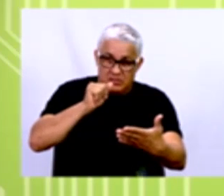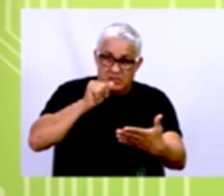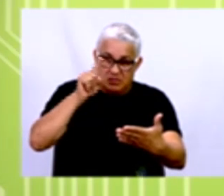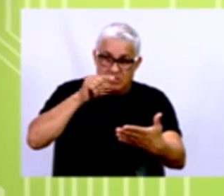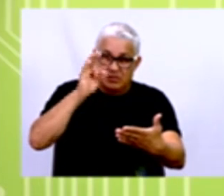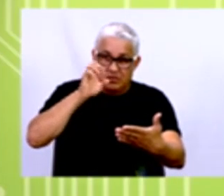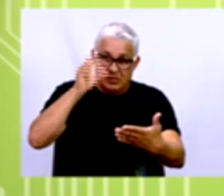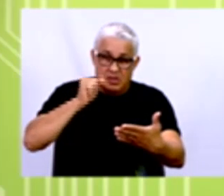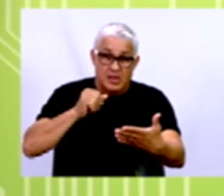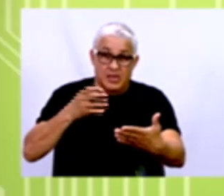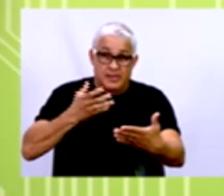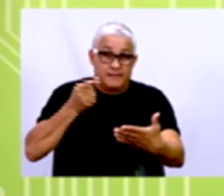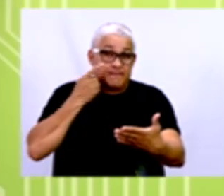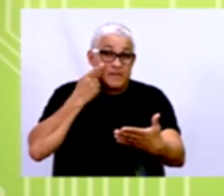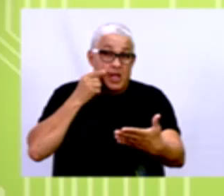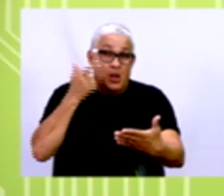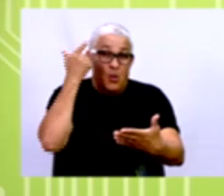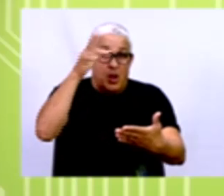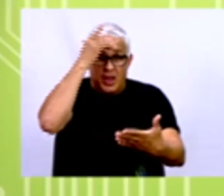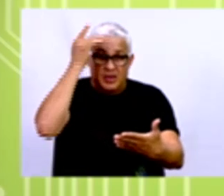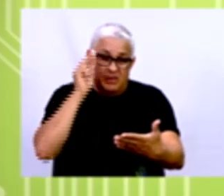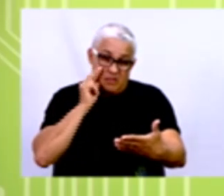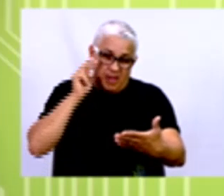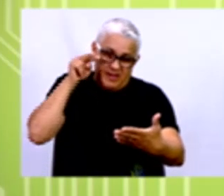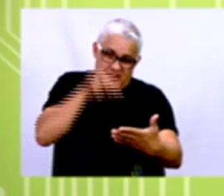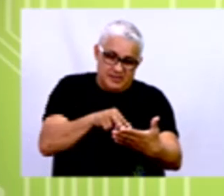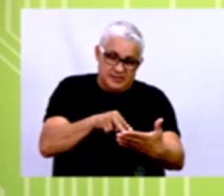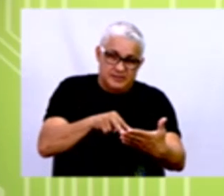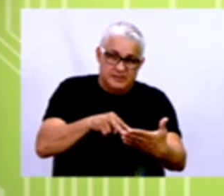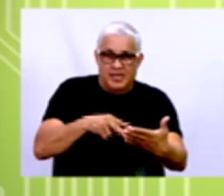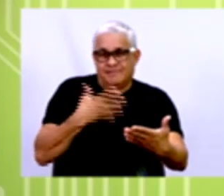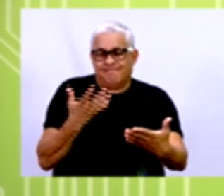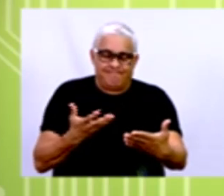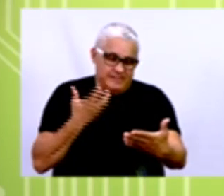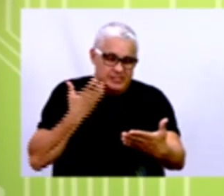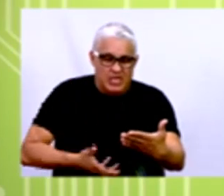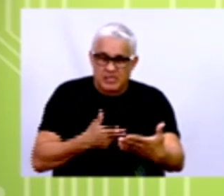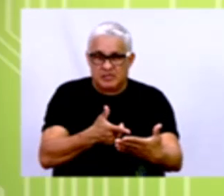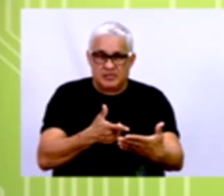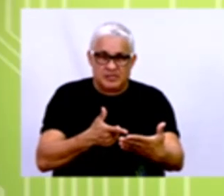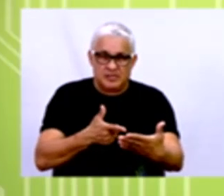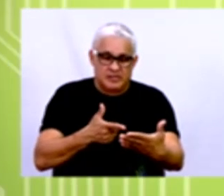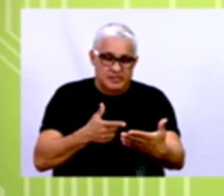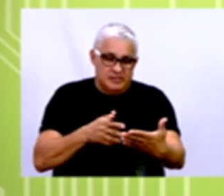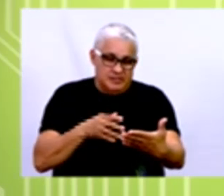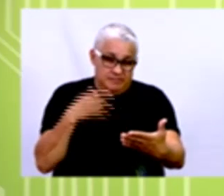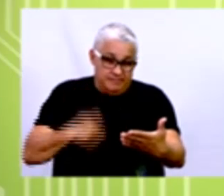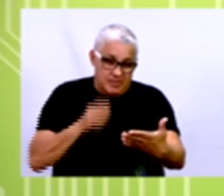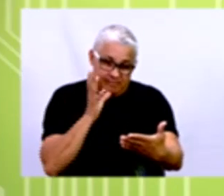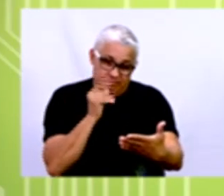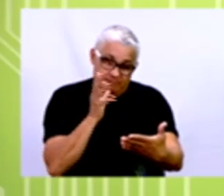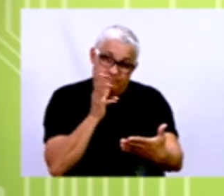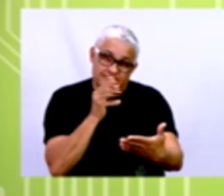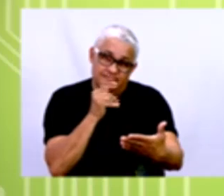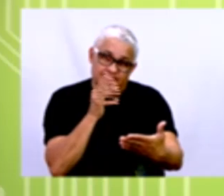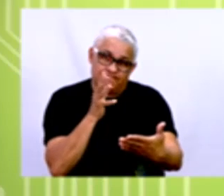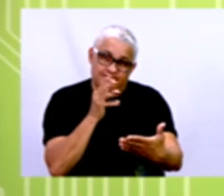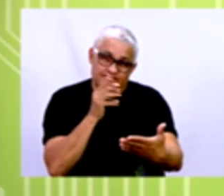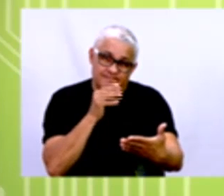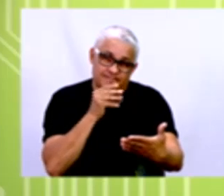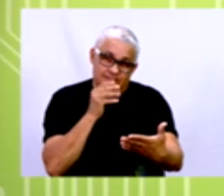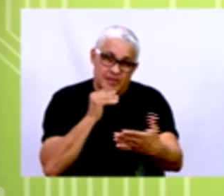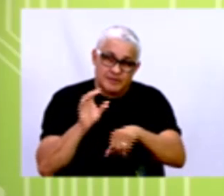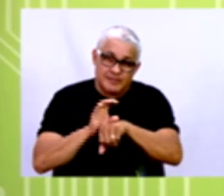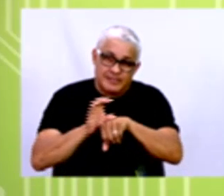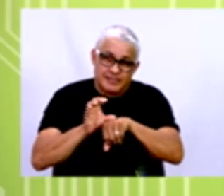outro visualizou o seu texto. E ai, como é chato, né? Quando você olha lá, tem aquela urgência e o tiquezinho lá não fica